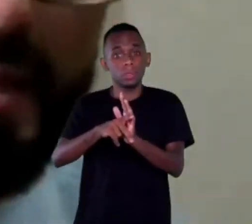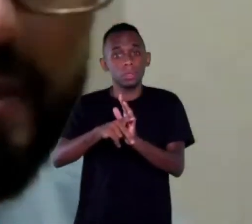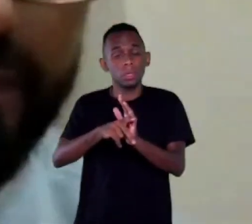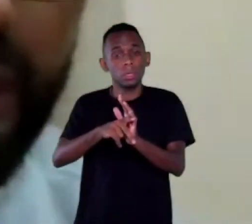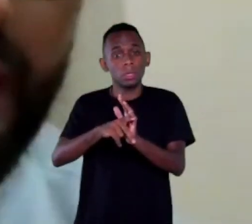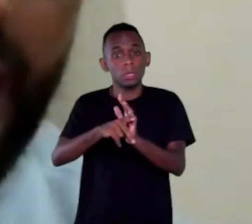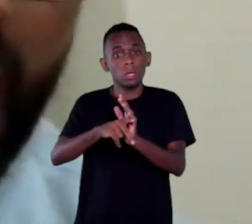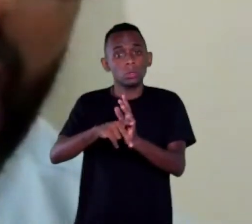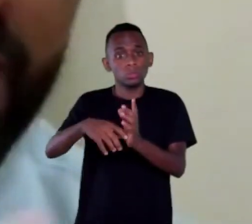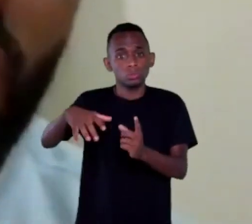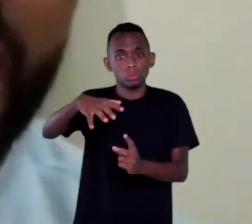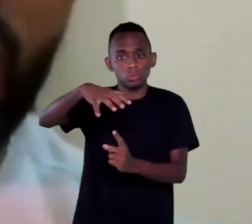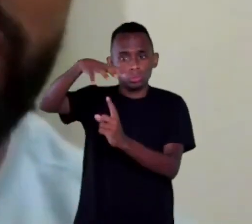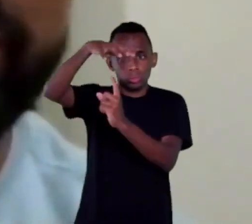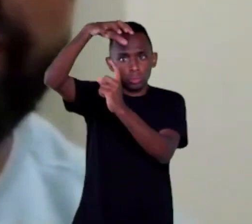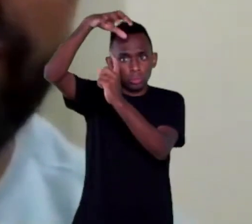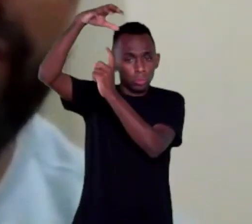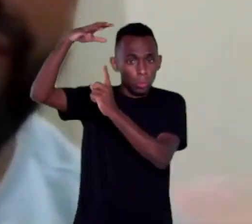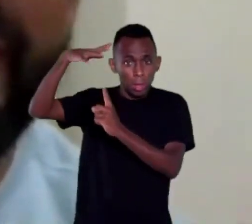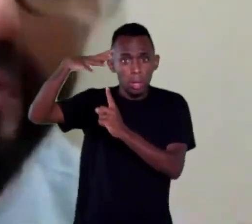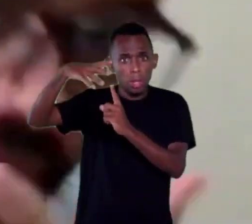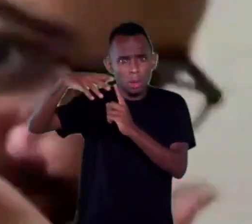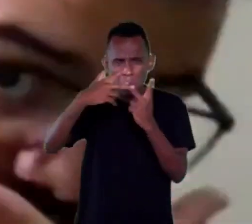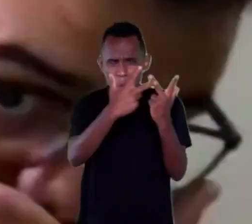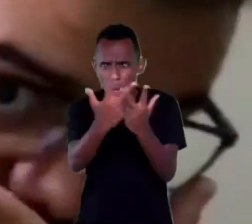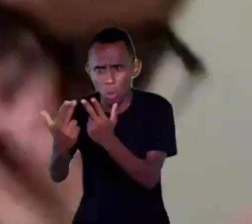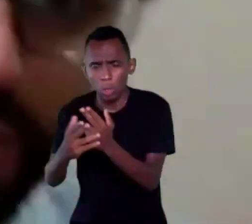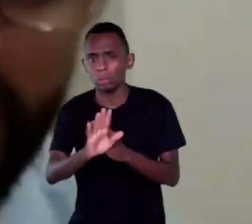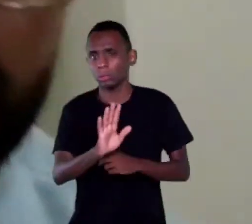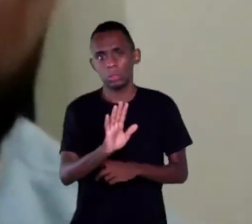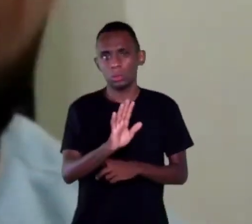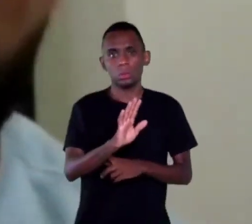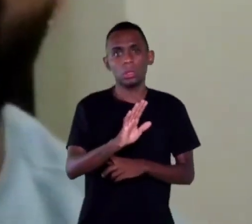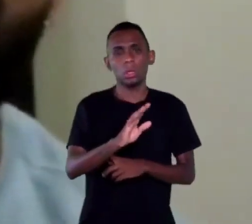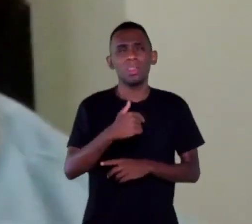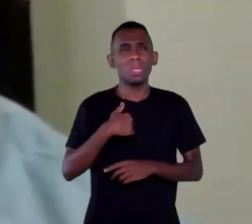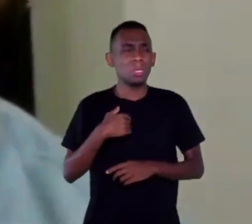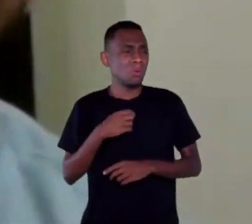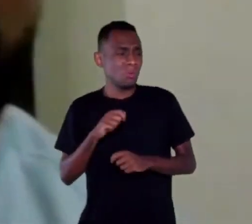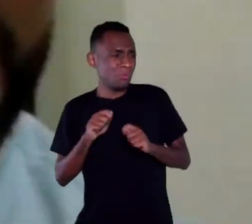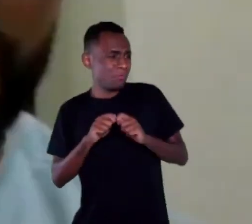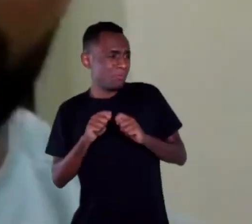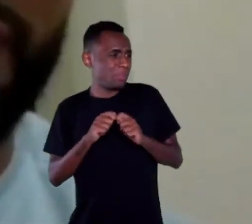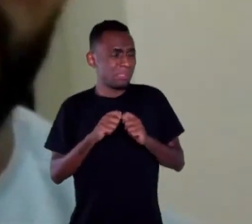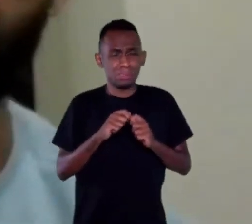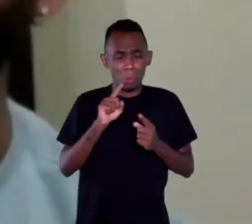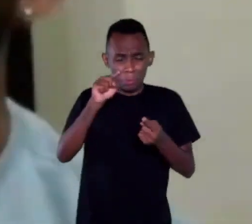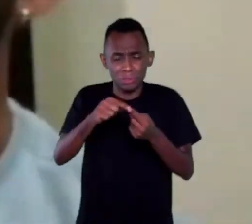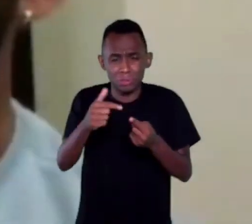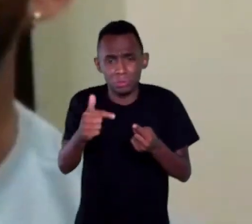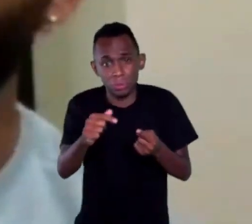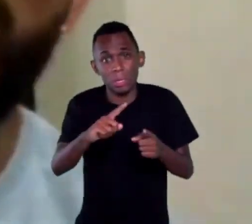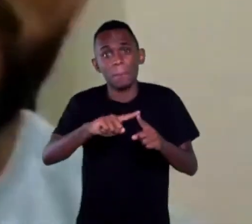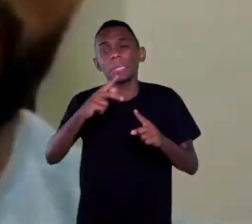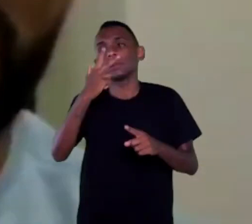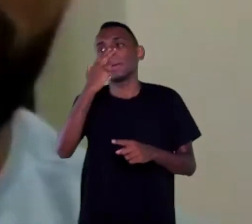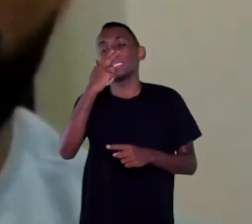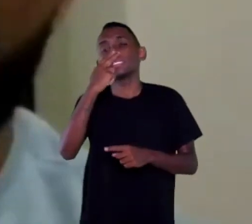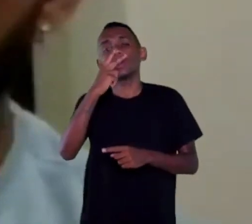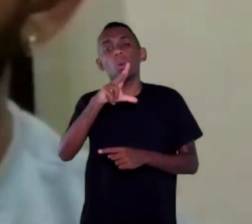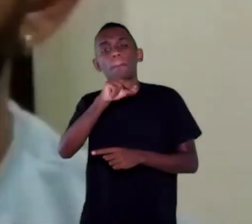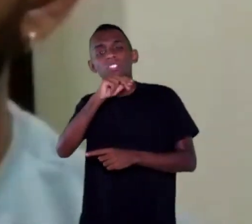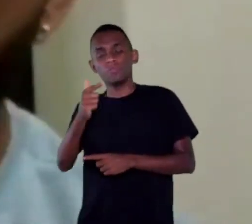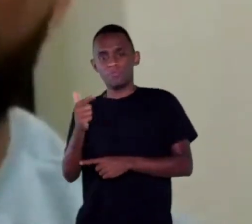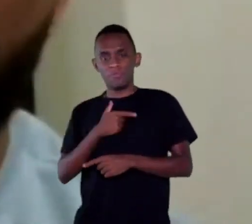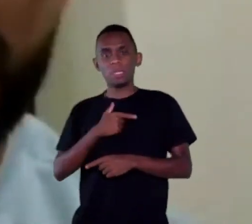de beleza. Magela mostra a capa do livro, que tem um balão amarelo em frente a um céu azul de fundo. Ele é um livro que